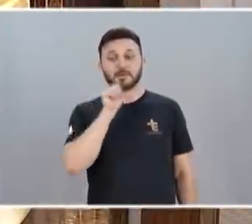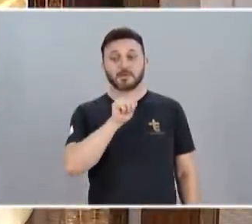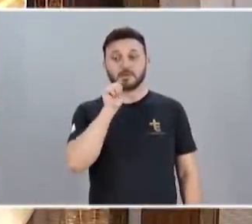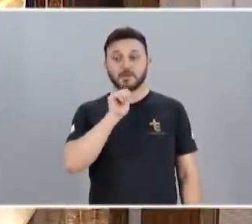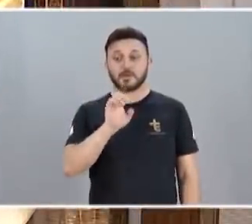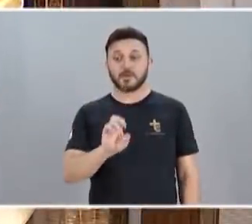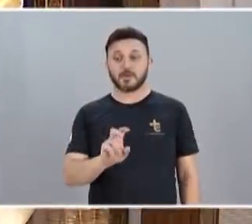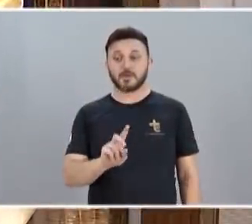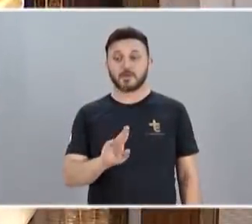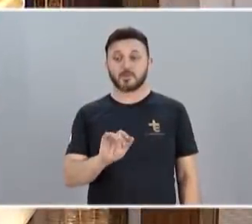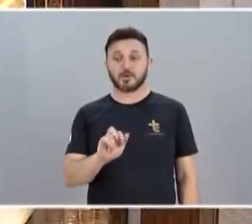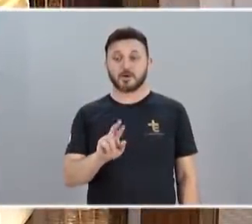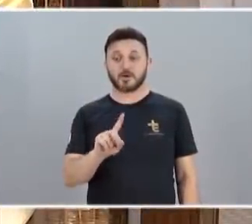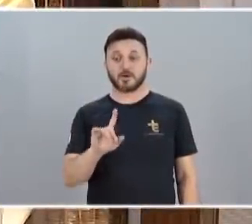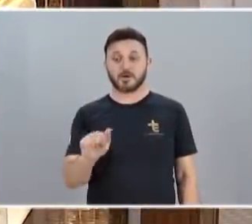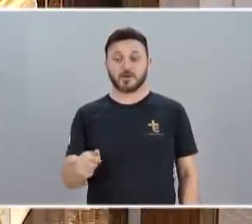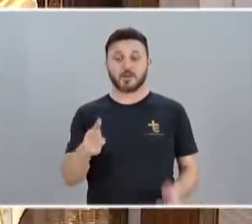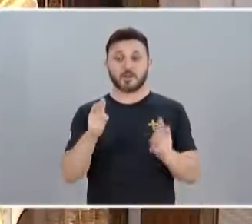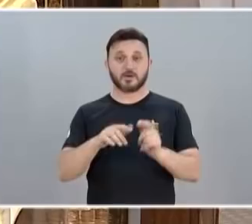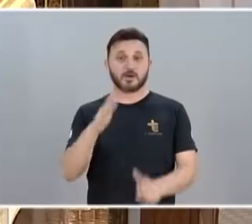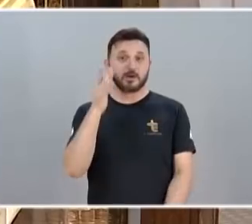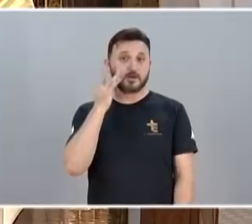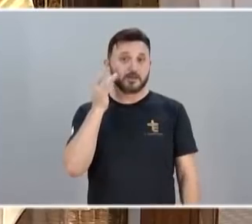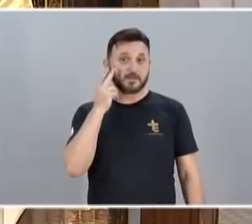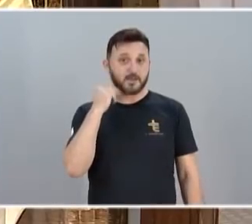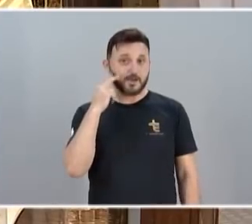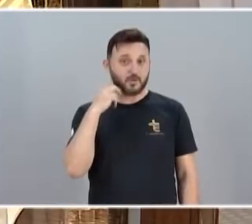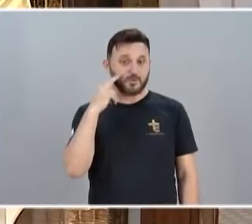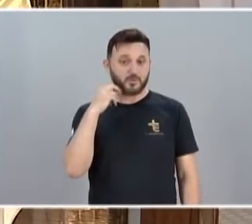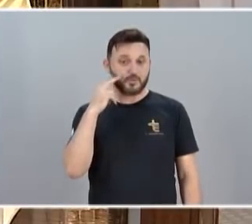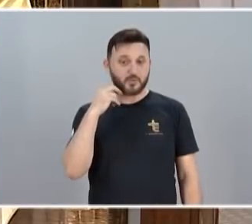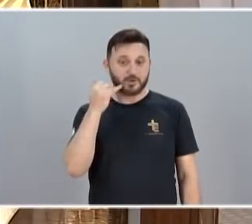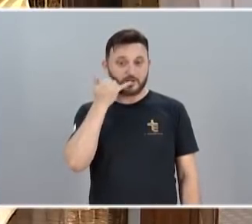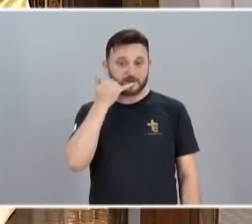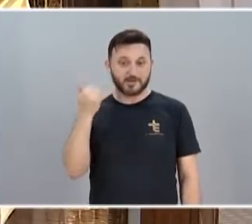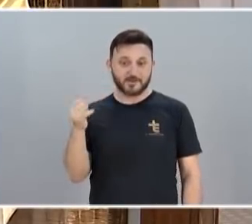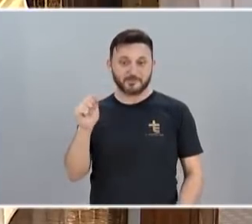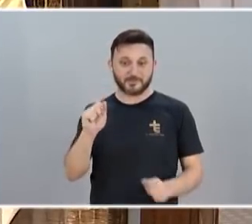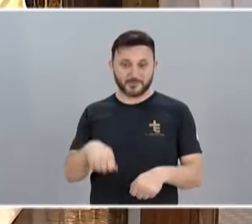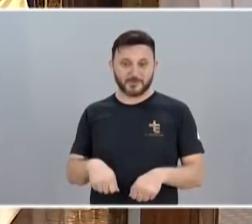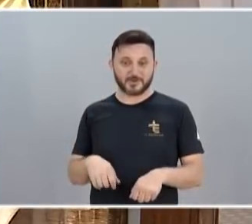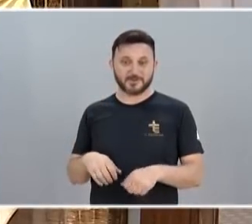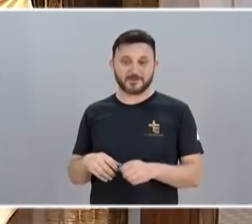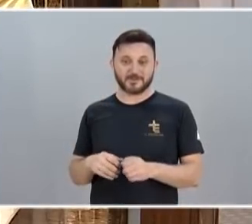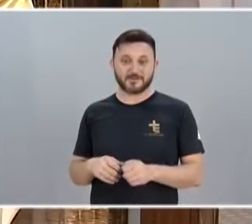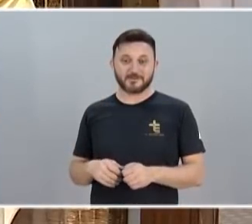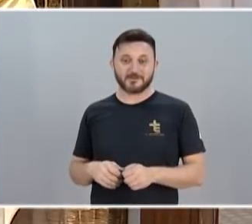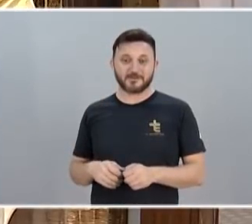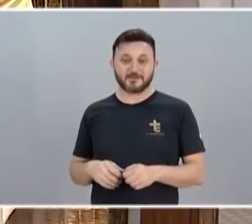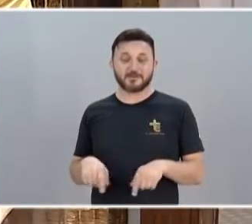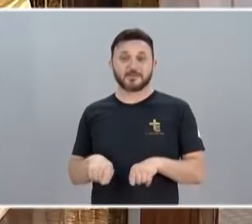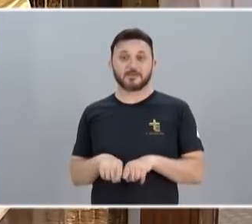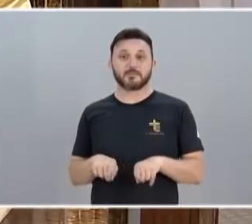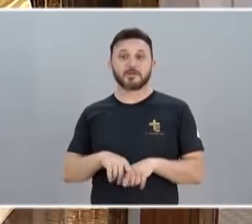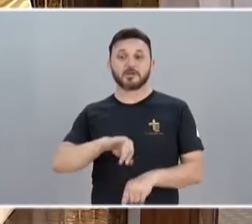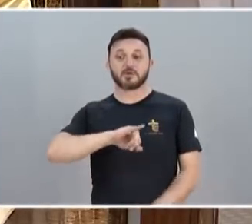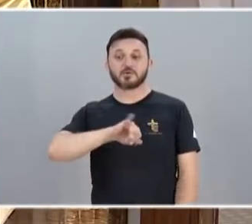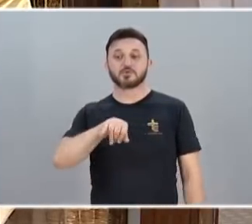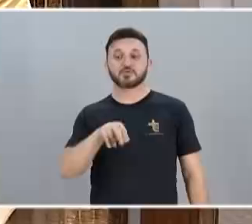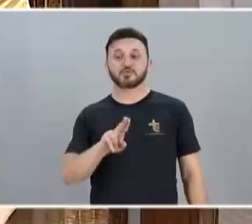da Silva, de Natal, Rio Grande do Norte, você pode ligar 3221-6060, tecla número 2.